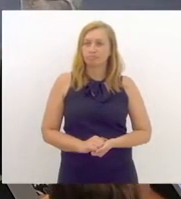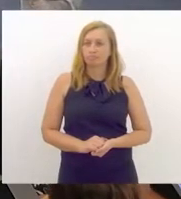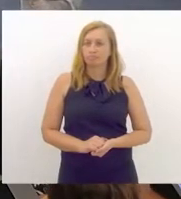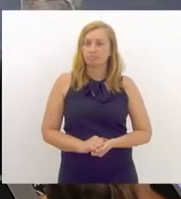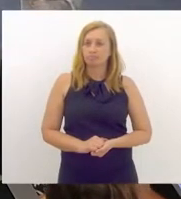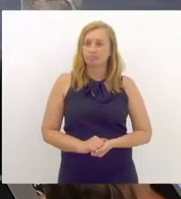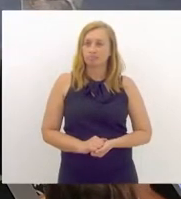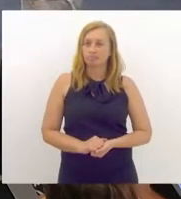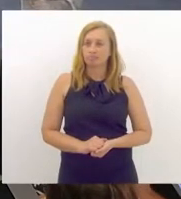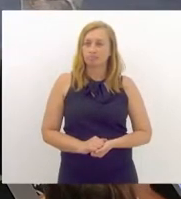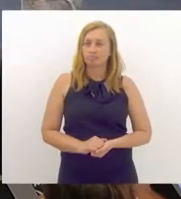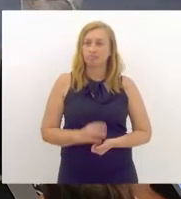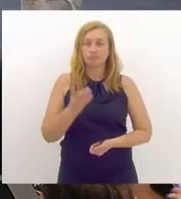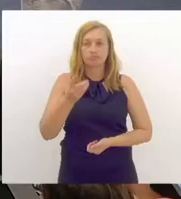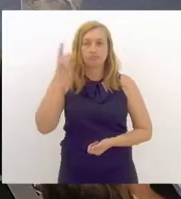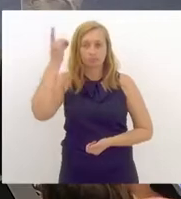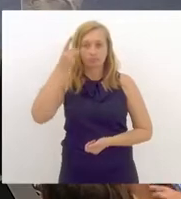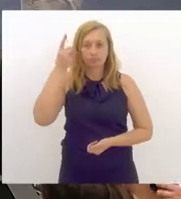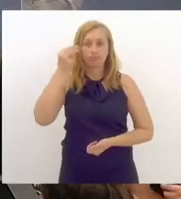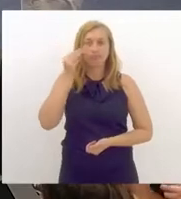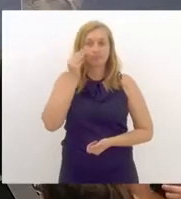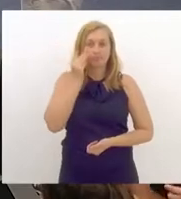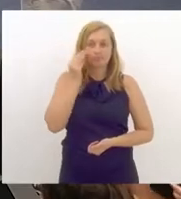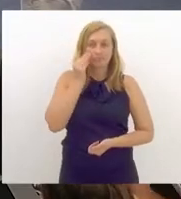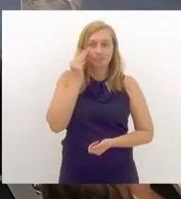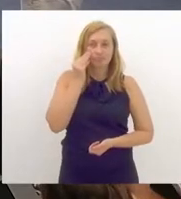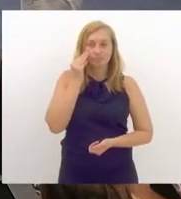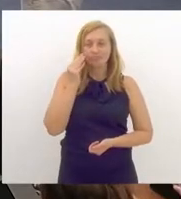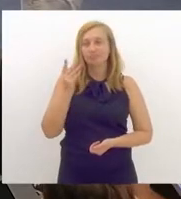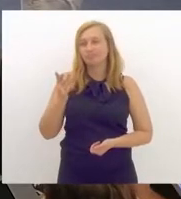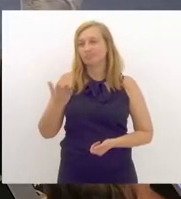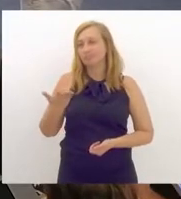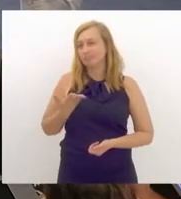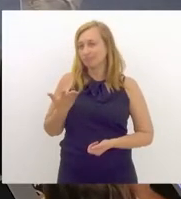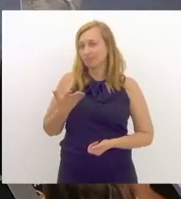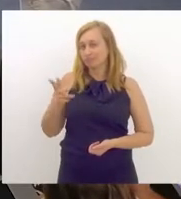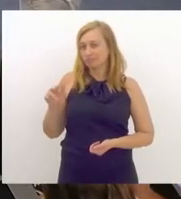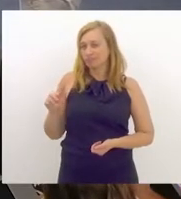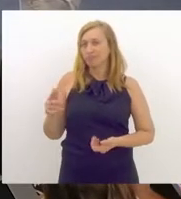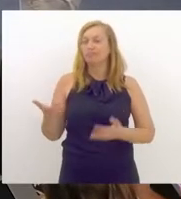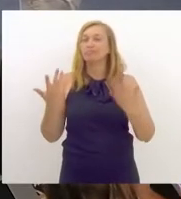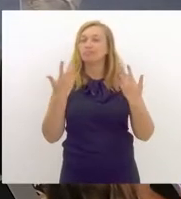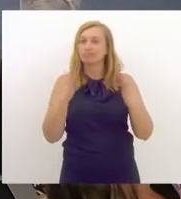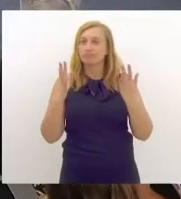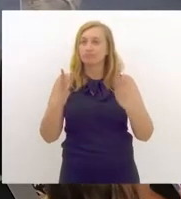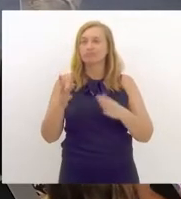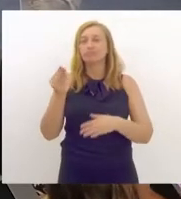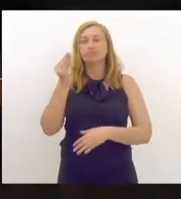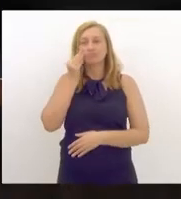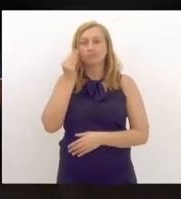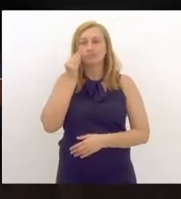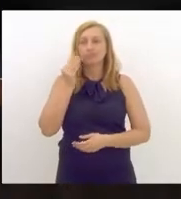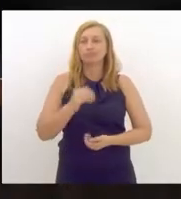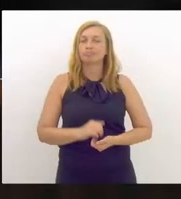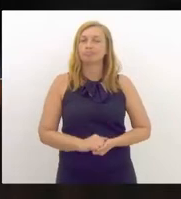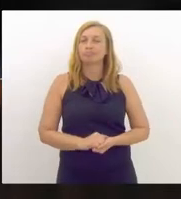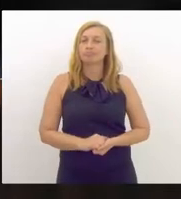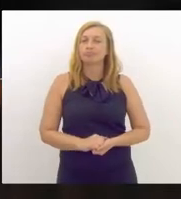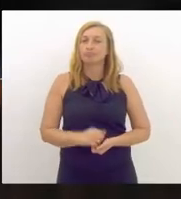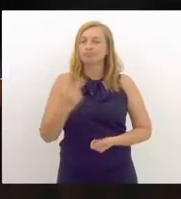Mônica Francisco que o carinhosamente chama de Xará parabenizar Mônica primeiramente